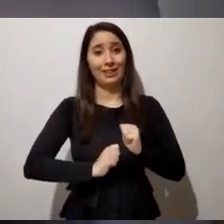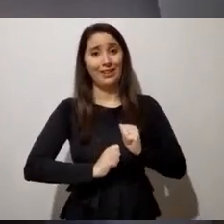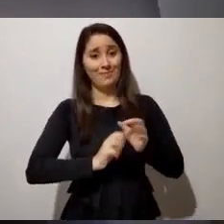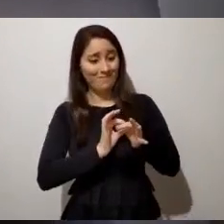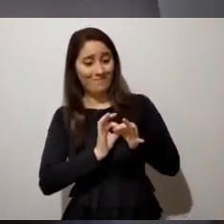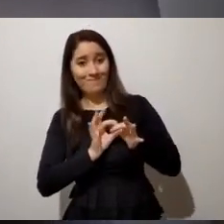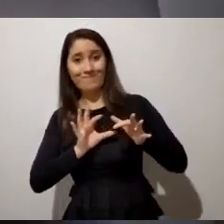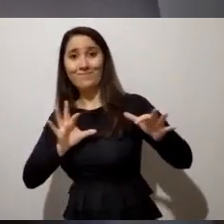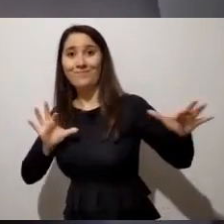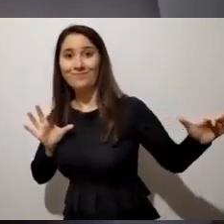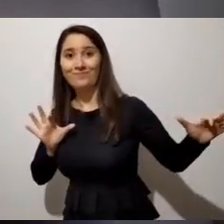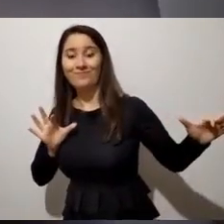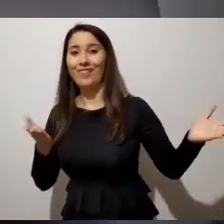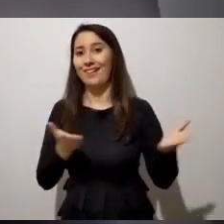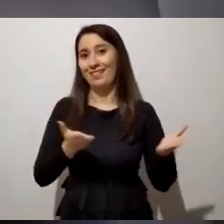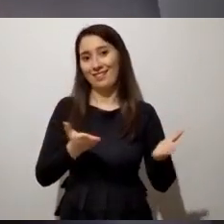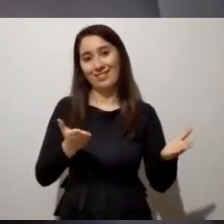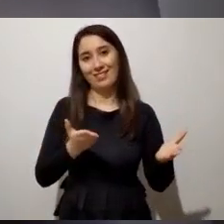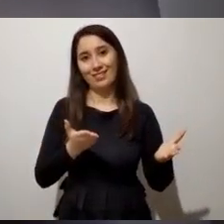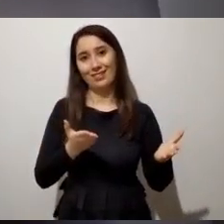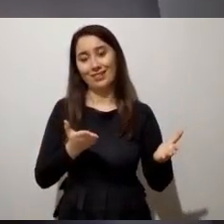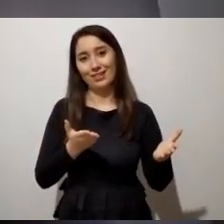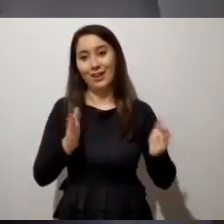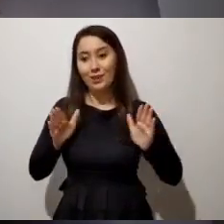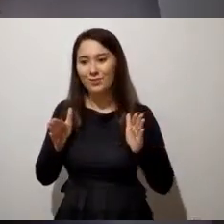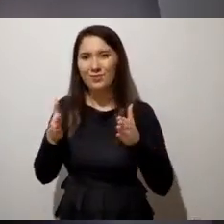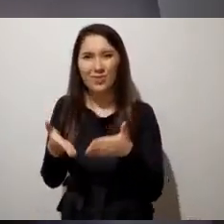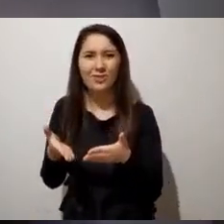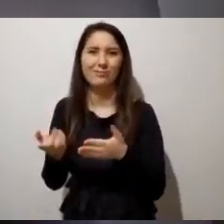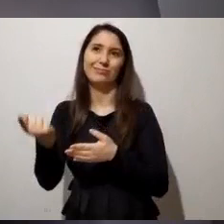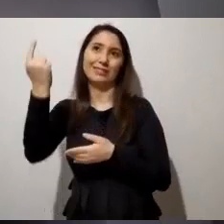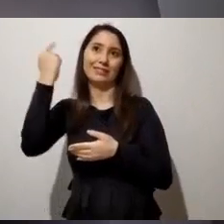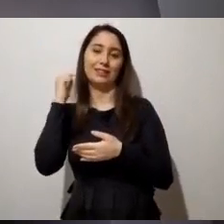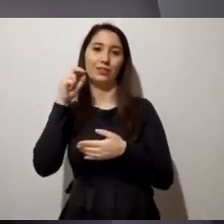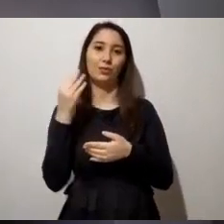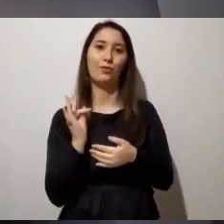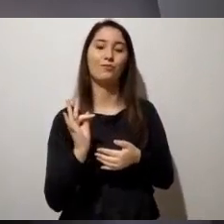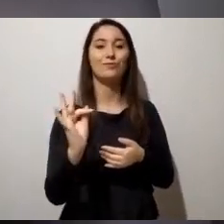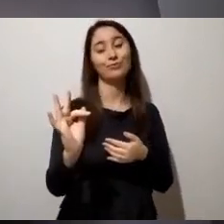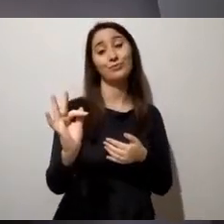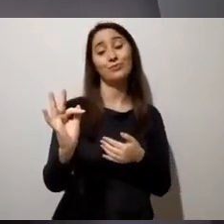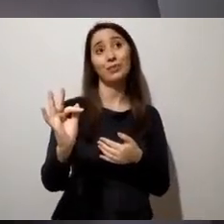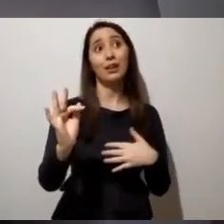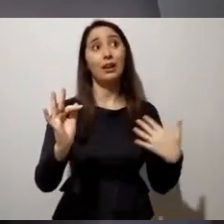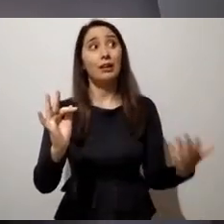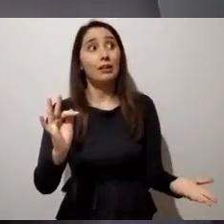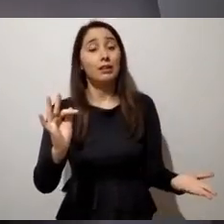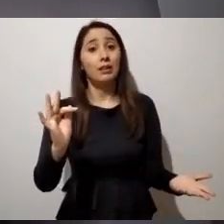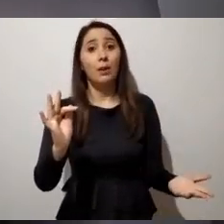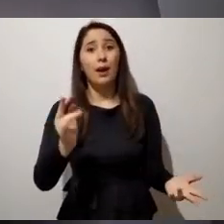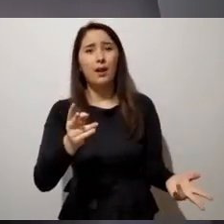com o presente e o foco da sua energia estando no passado ou no futuro, quando você pensa nas